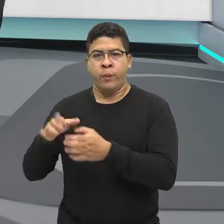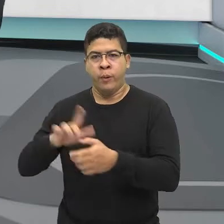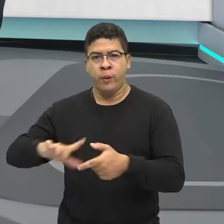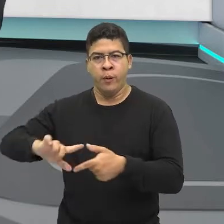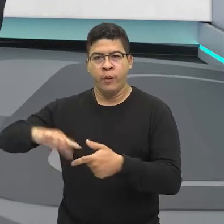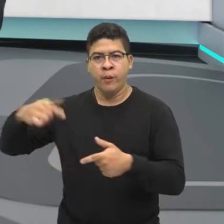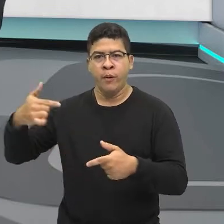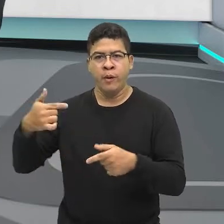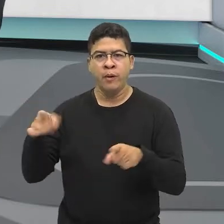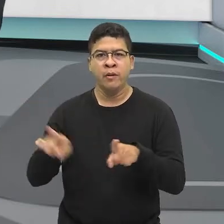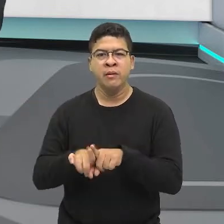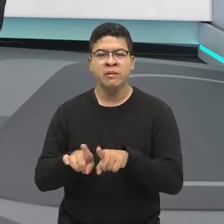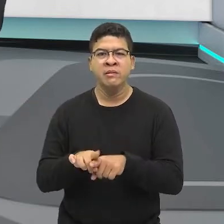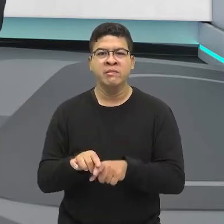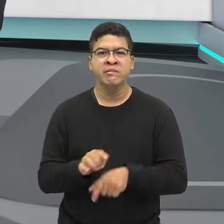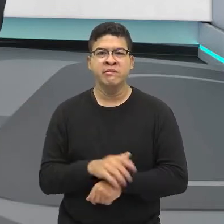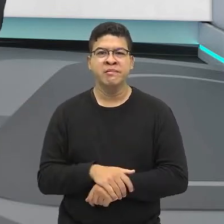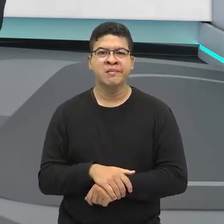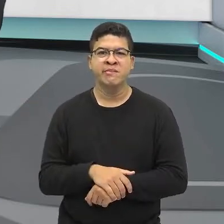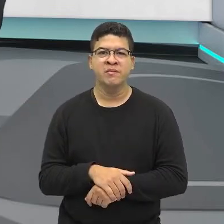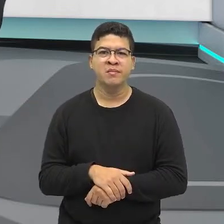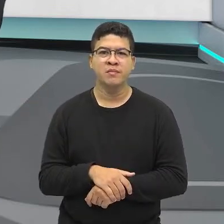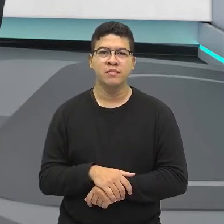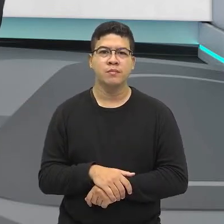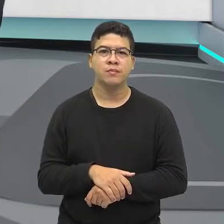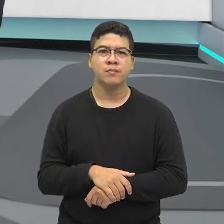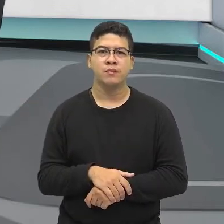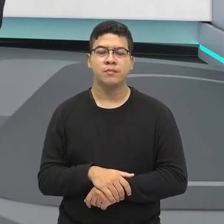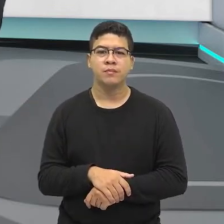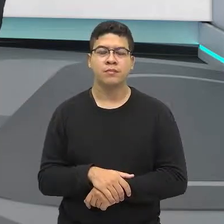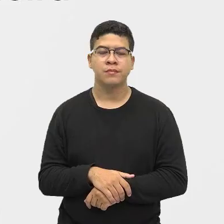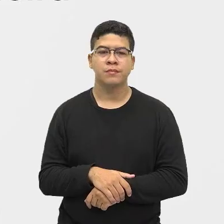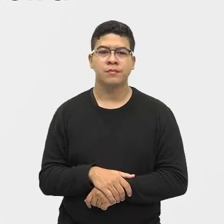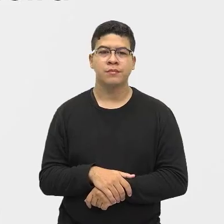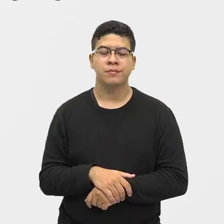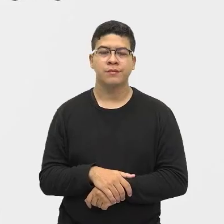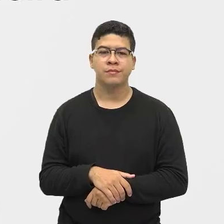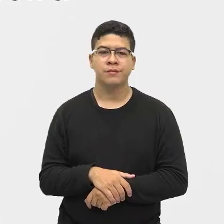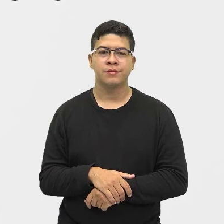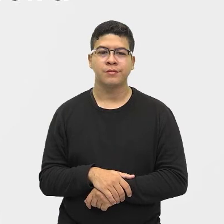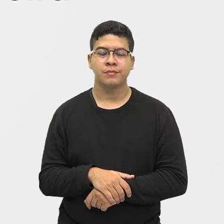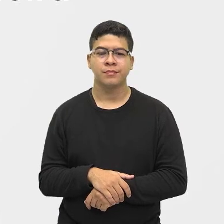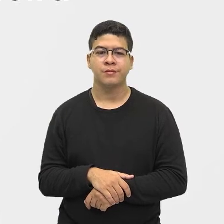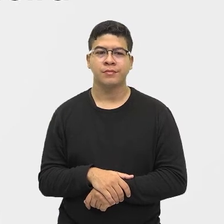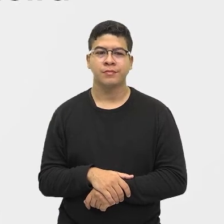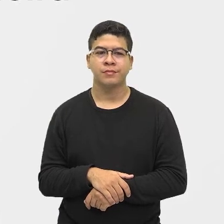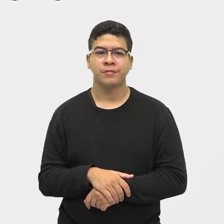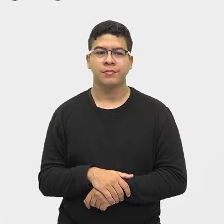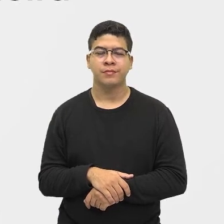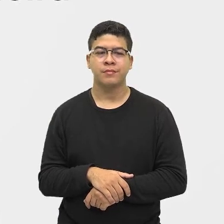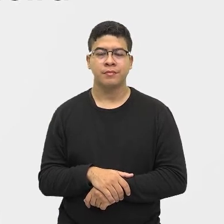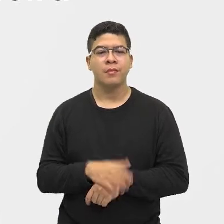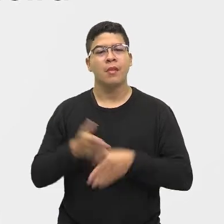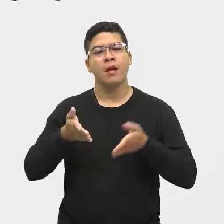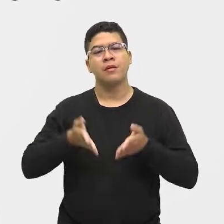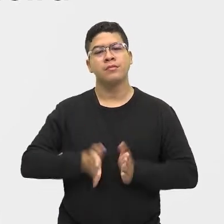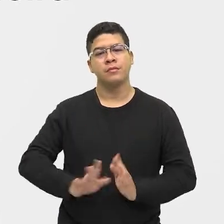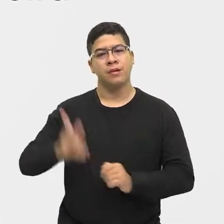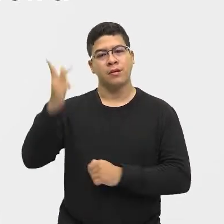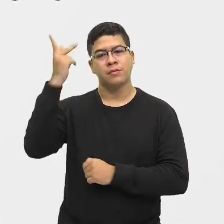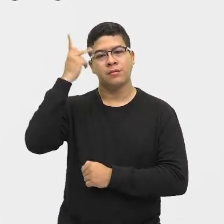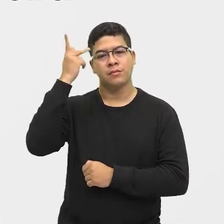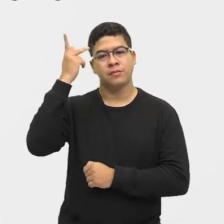modernista. Ok? Muito bem. Vamos conhecer um pouco da vida do Mário de Andrade? Vamos lá, olha só. Nascido em São Paulo,